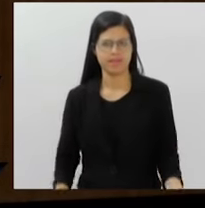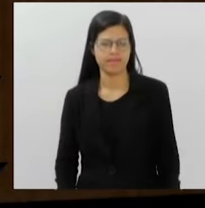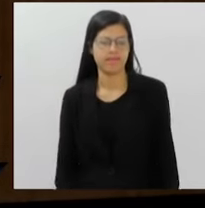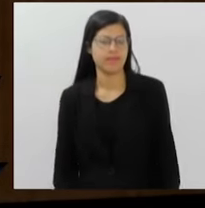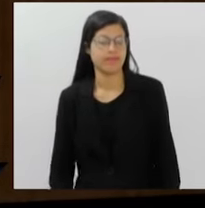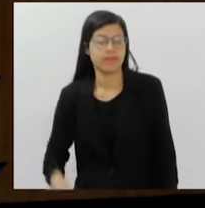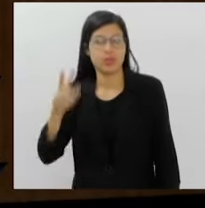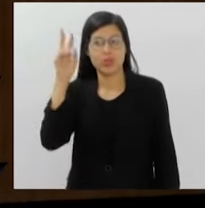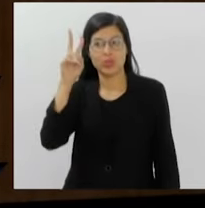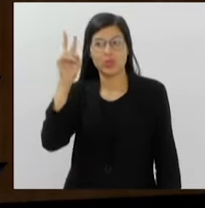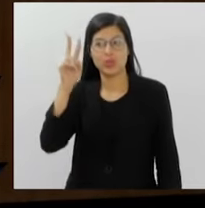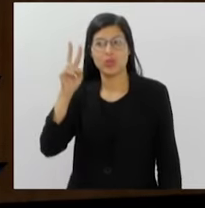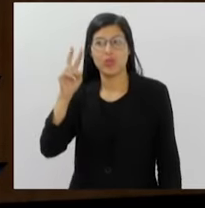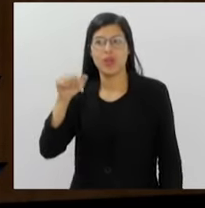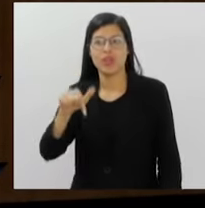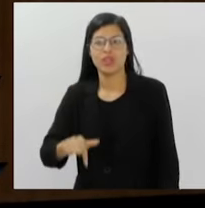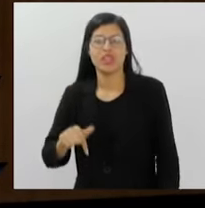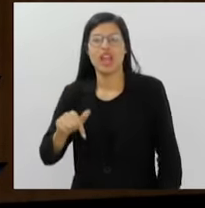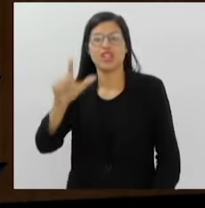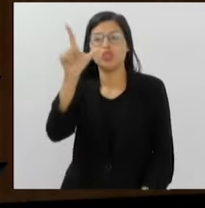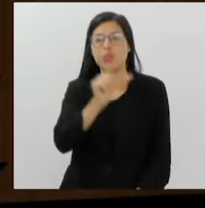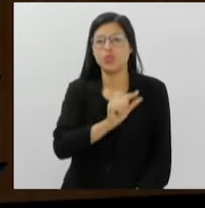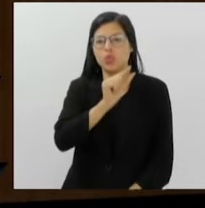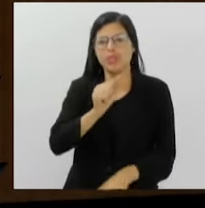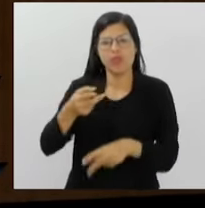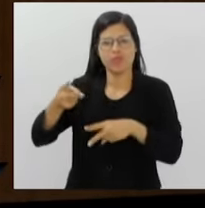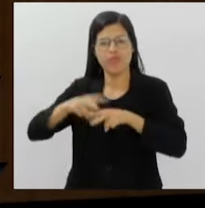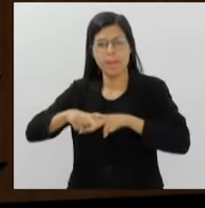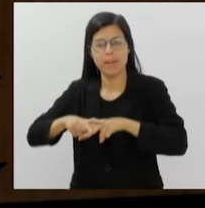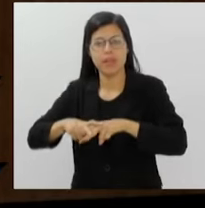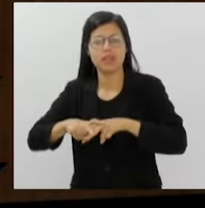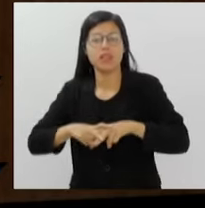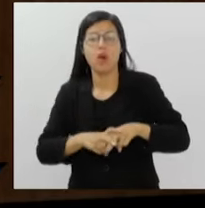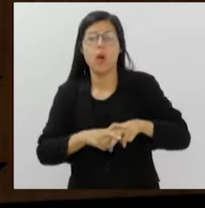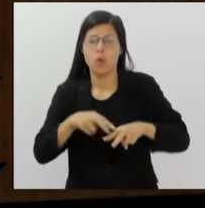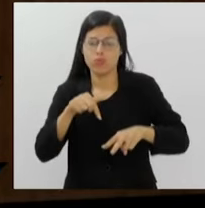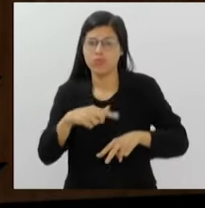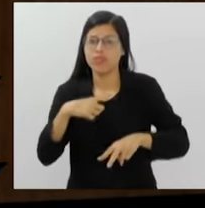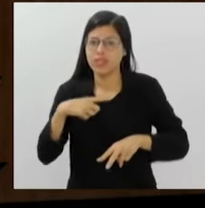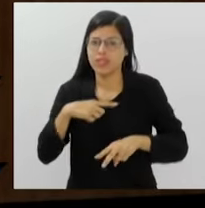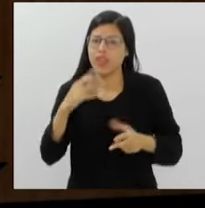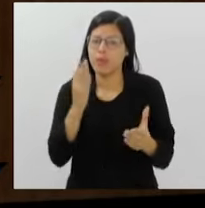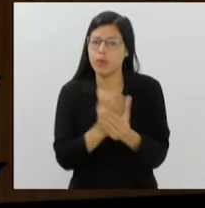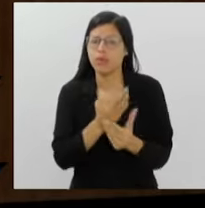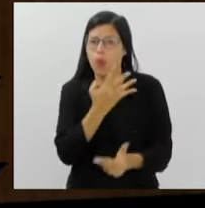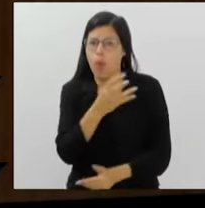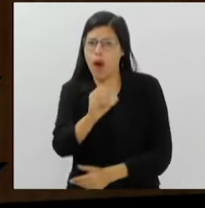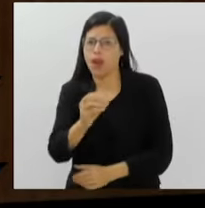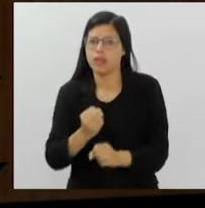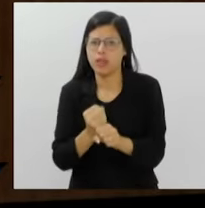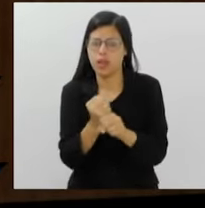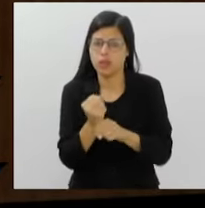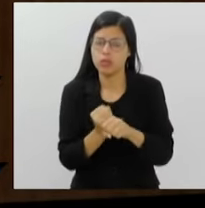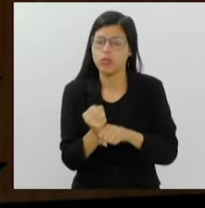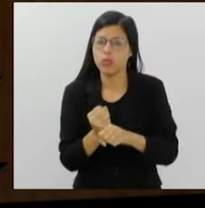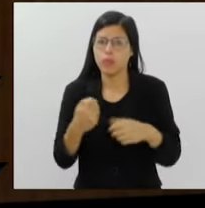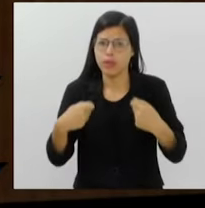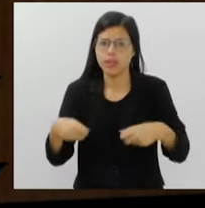Que história é essa de progressão de regime? Pegou 40, é 40 em regime fechado.